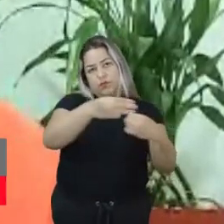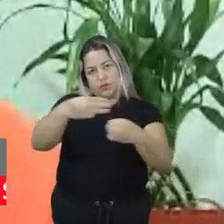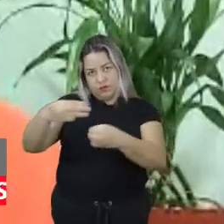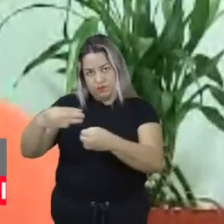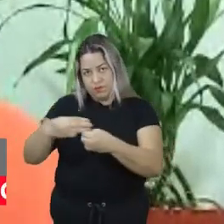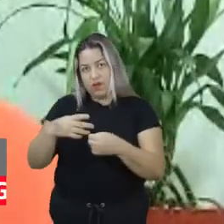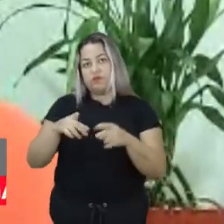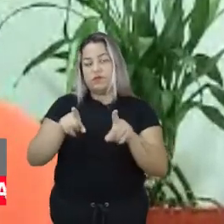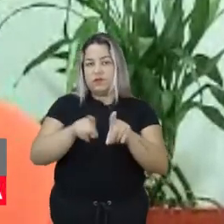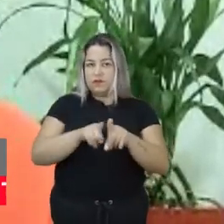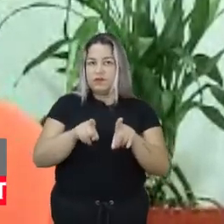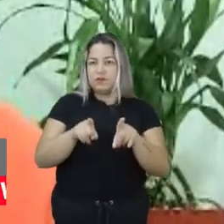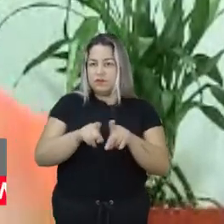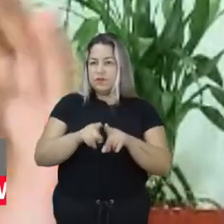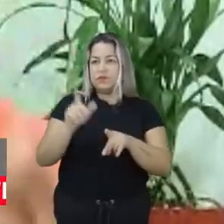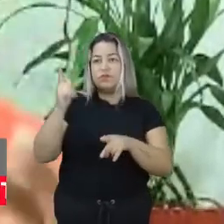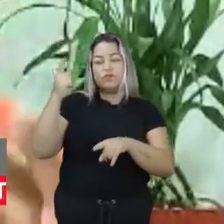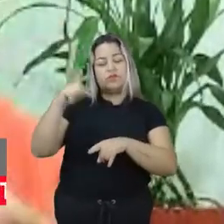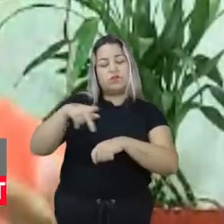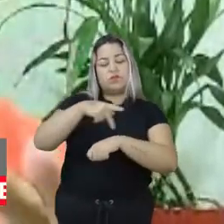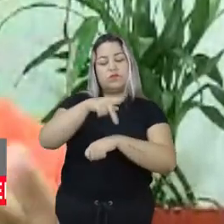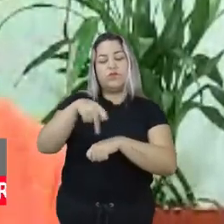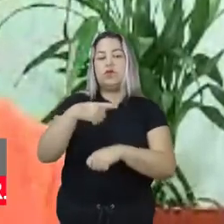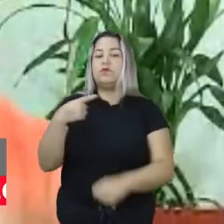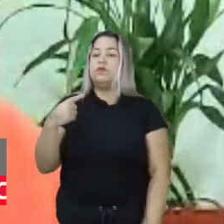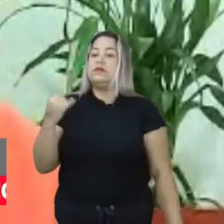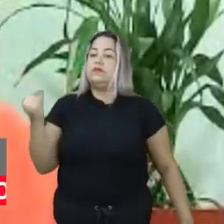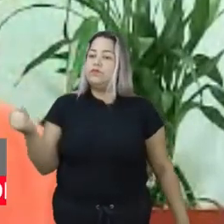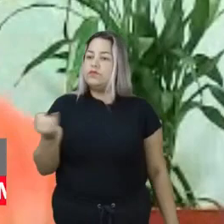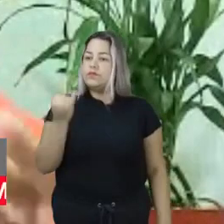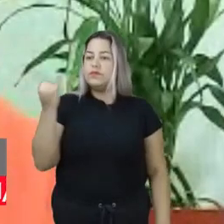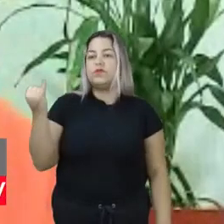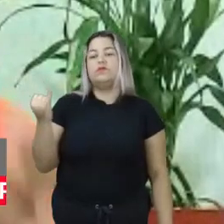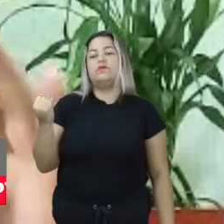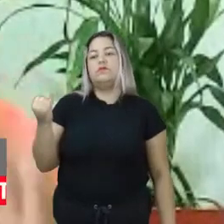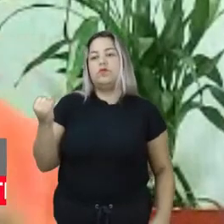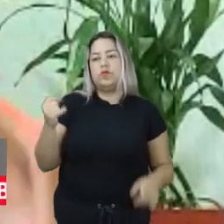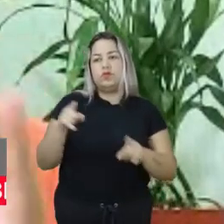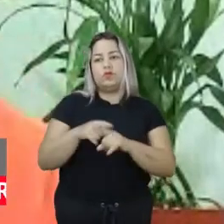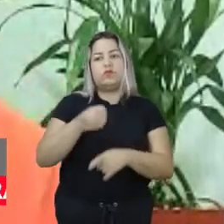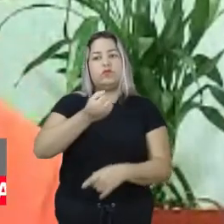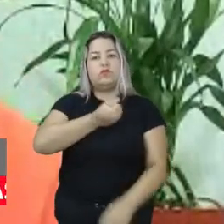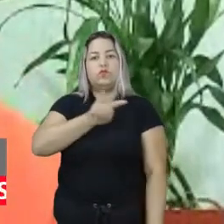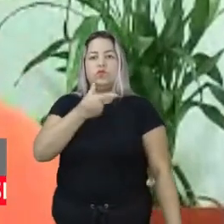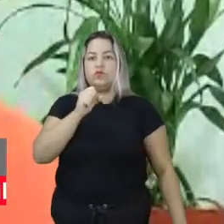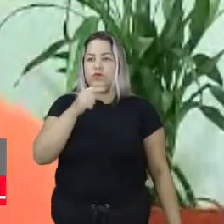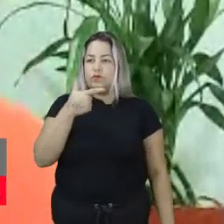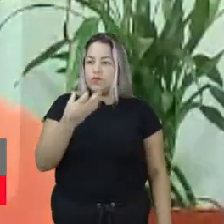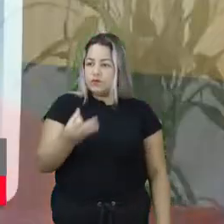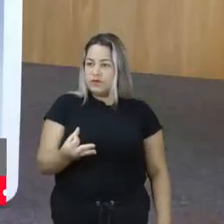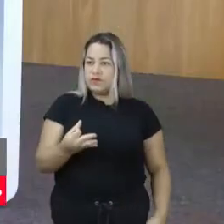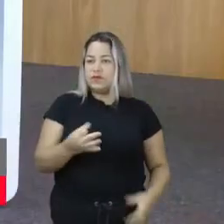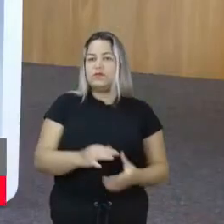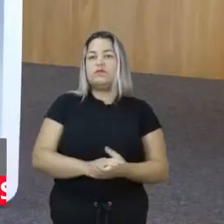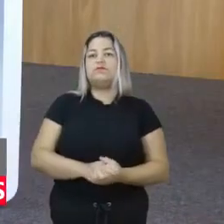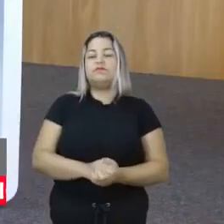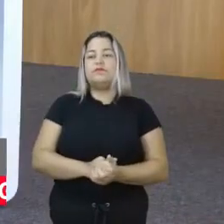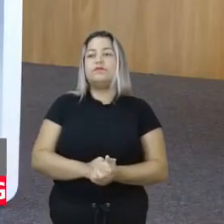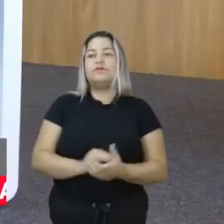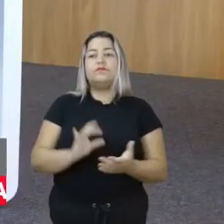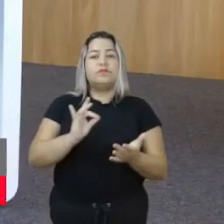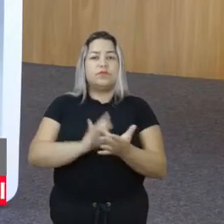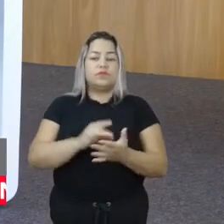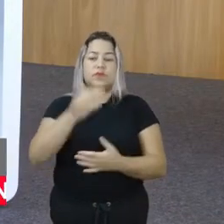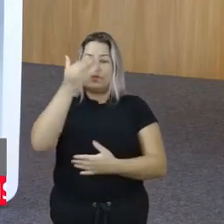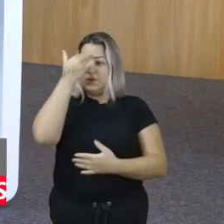municipal e também dos encaminhamentos junto à nacional. O importante nosso é o veto do Lula em 2026. É isso aí,